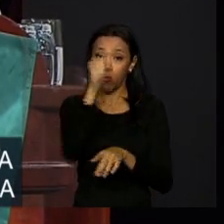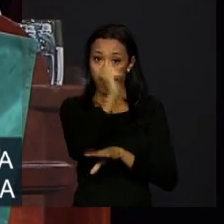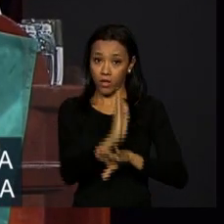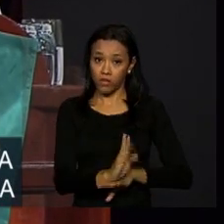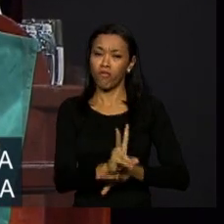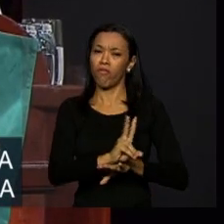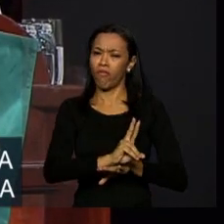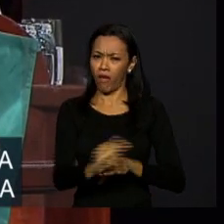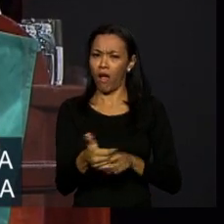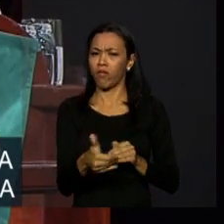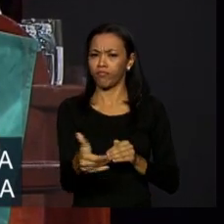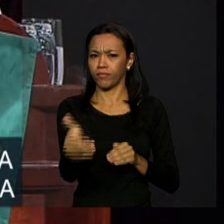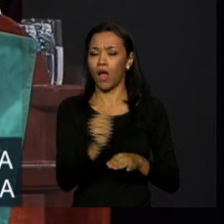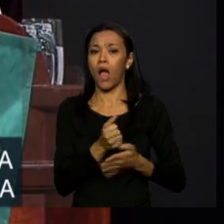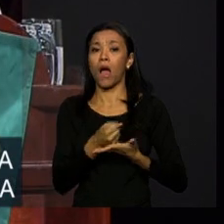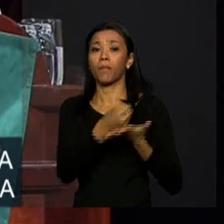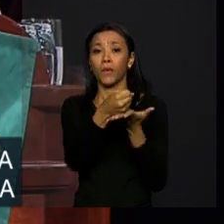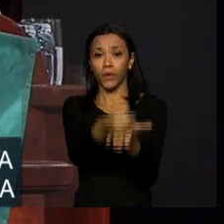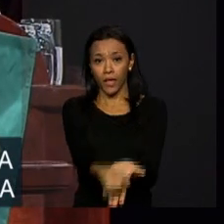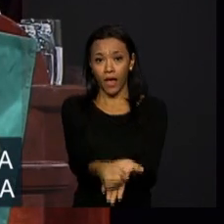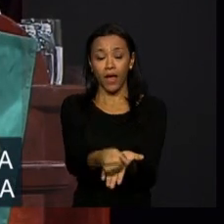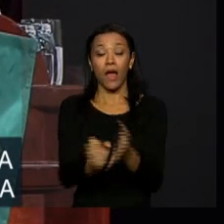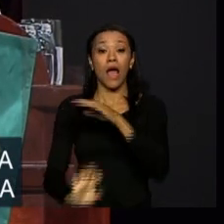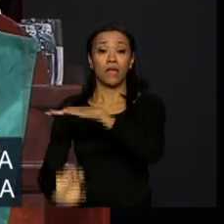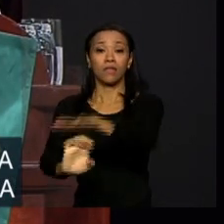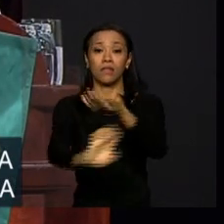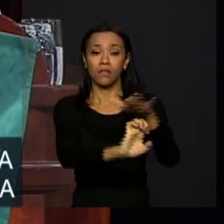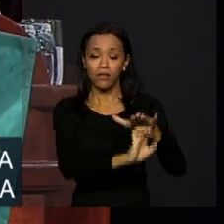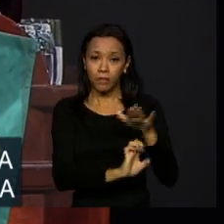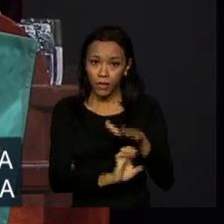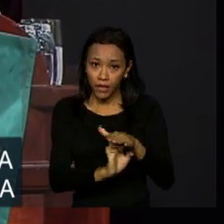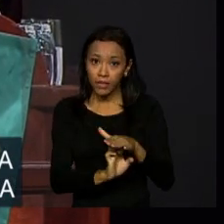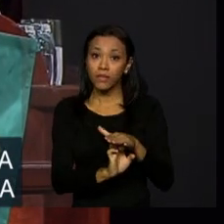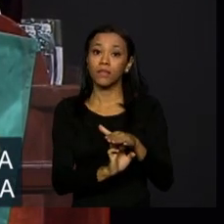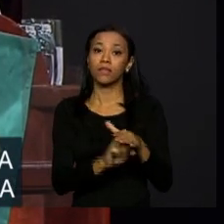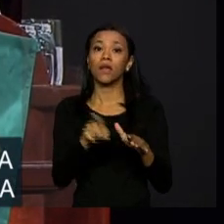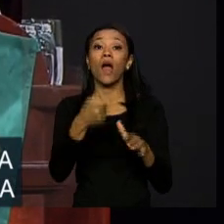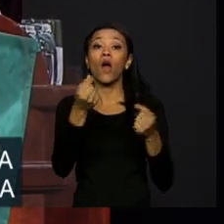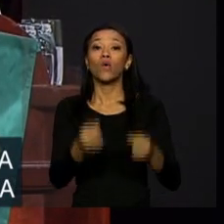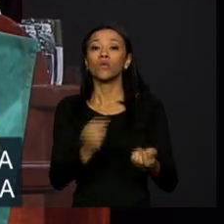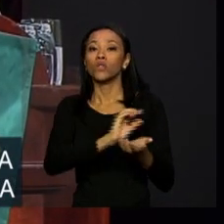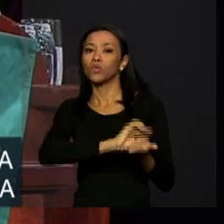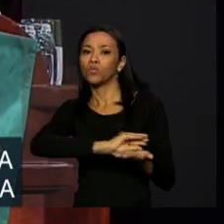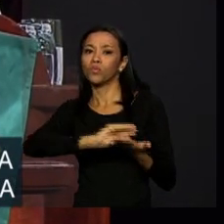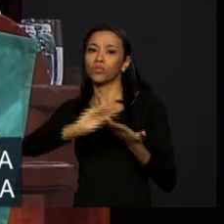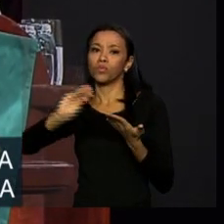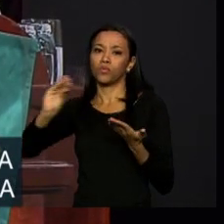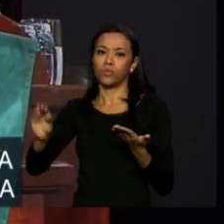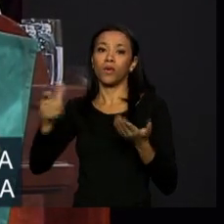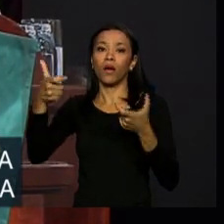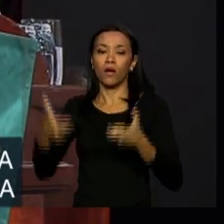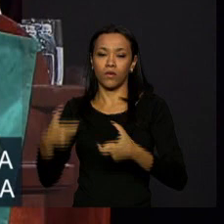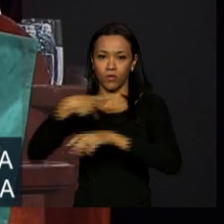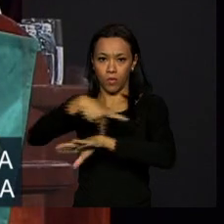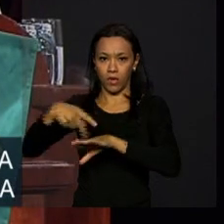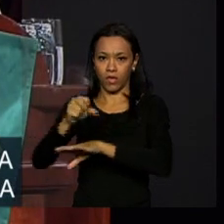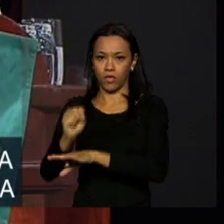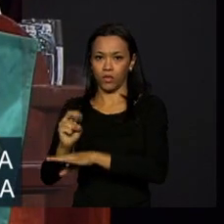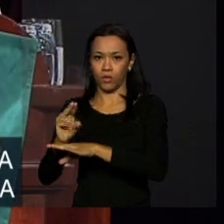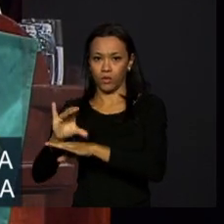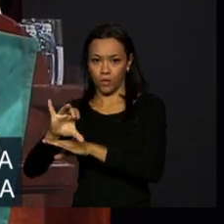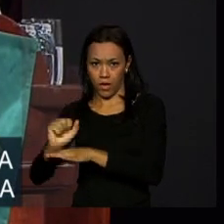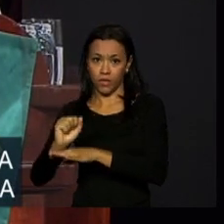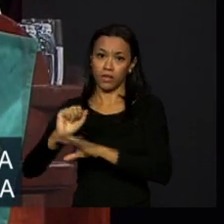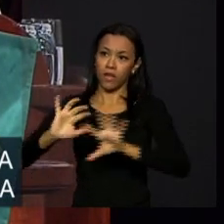empresas do nosso país em seus investimentos na Suécia realizando missões e eventos que